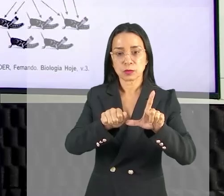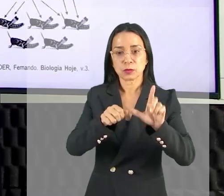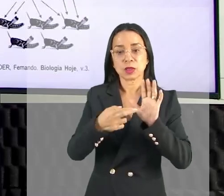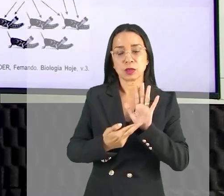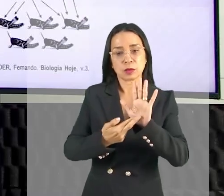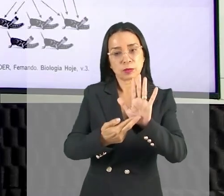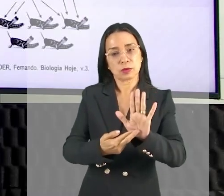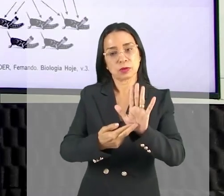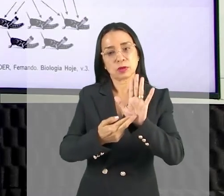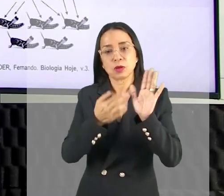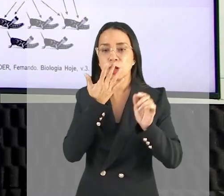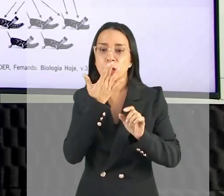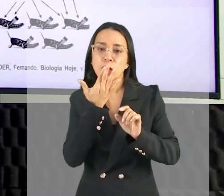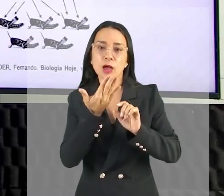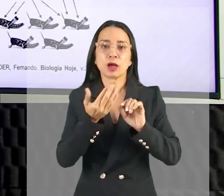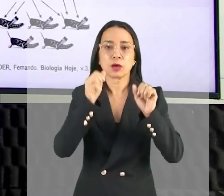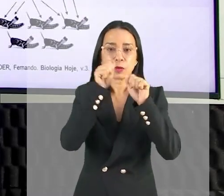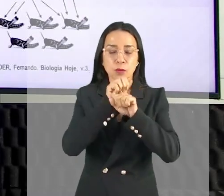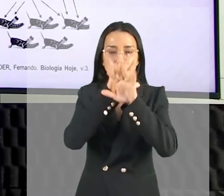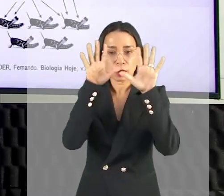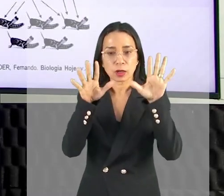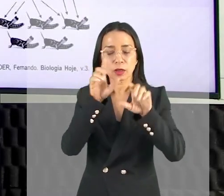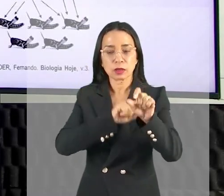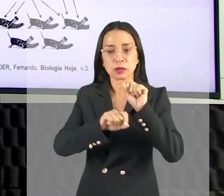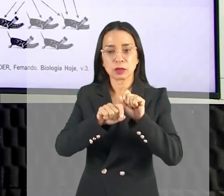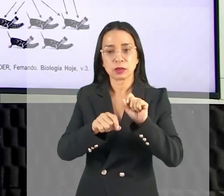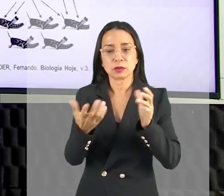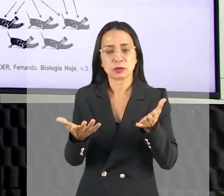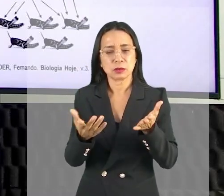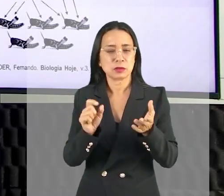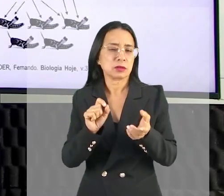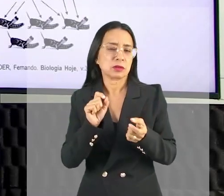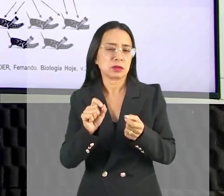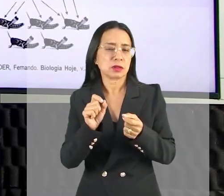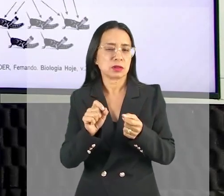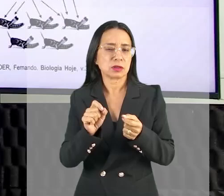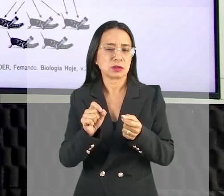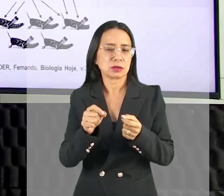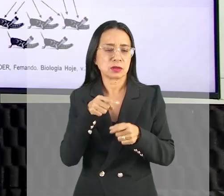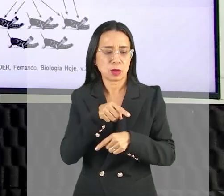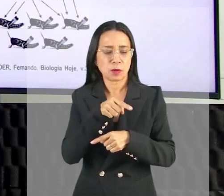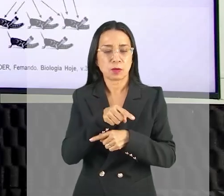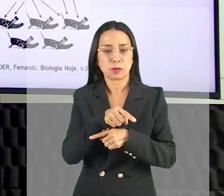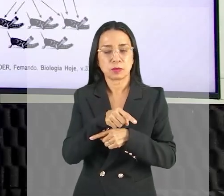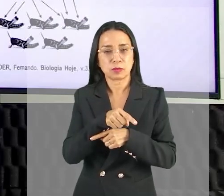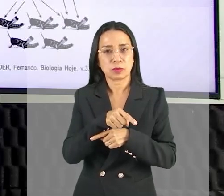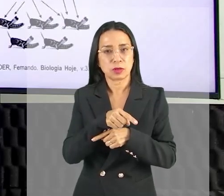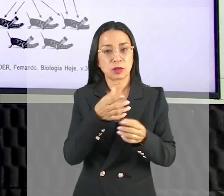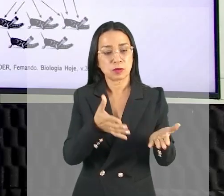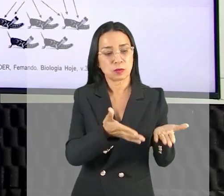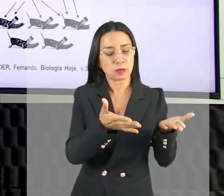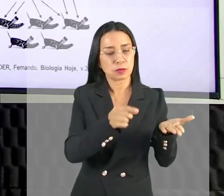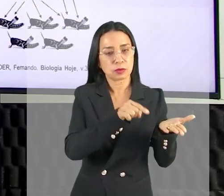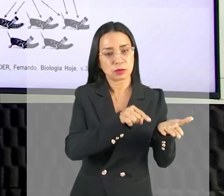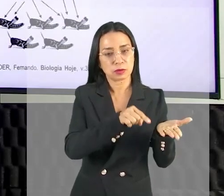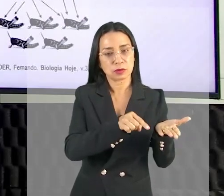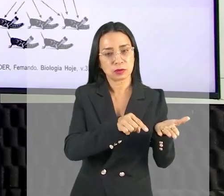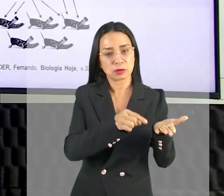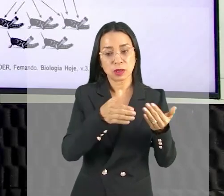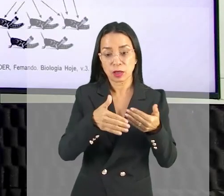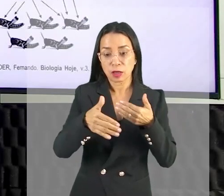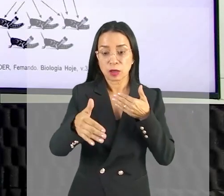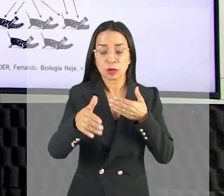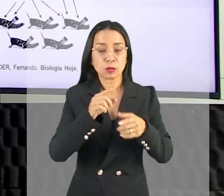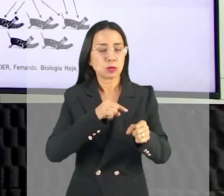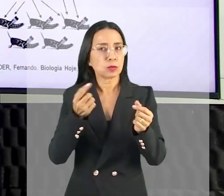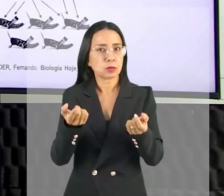representado pela cor clara. Será que está favorecendo a eles? Porque ao longo do tempo, eles fizeram foi diminuir, né? A quantidade